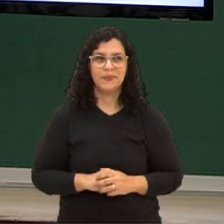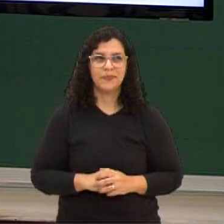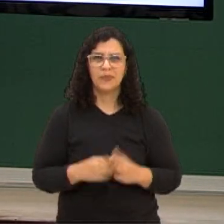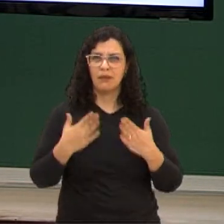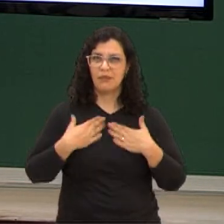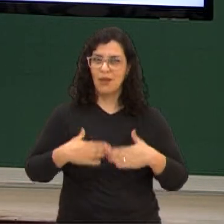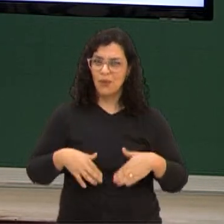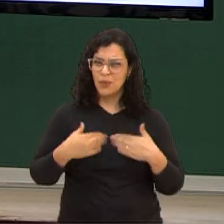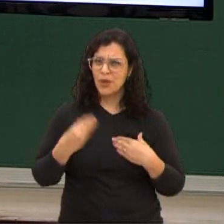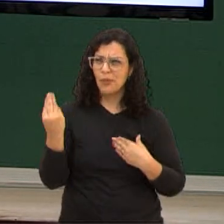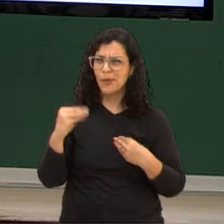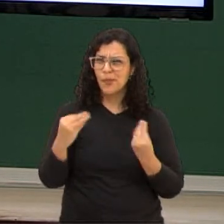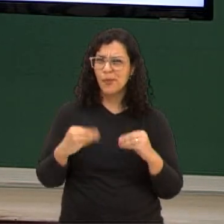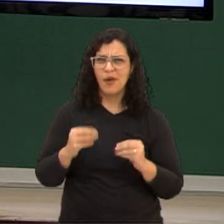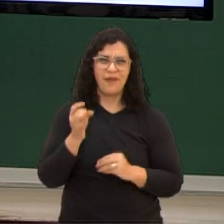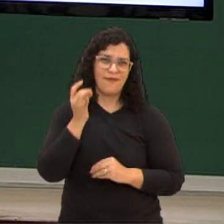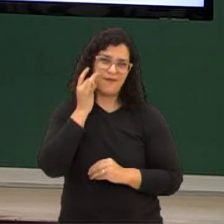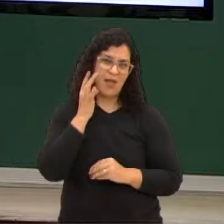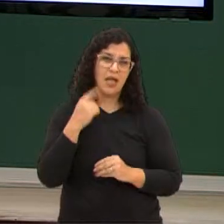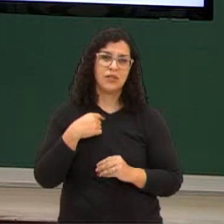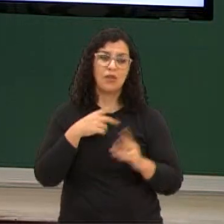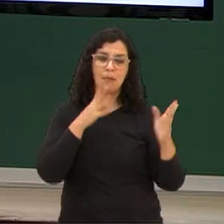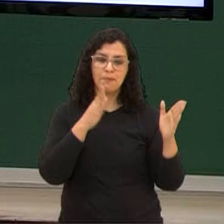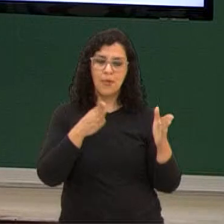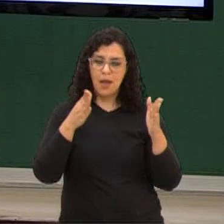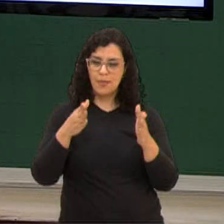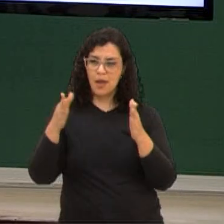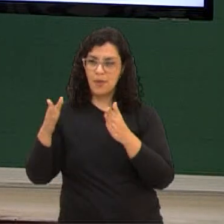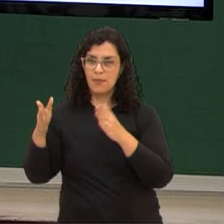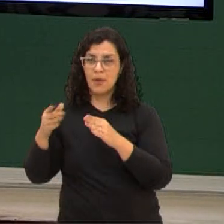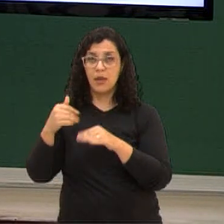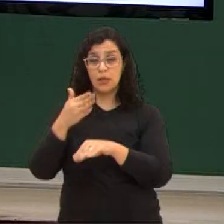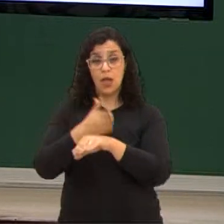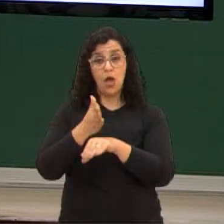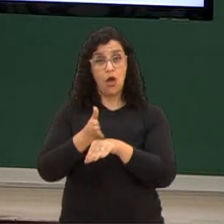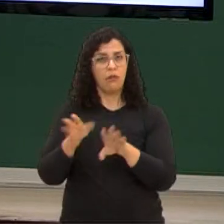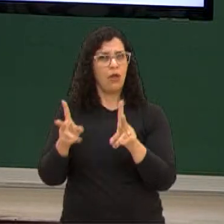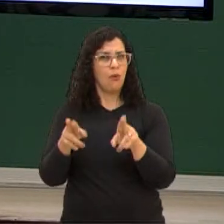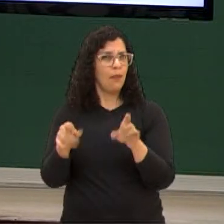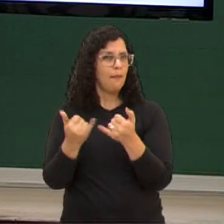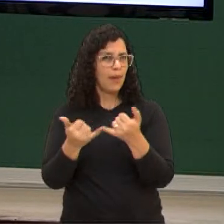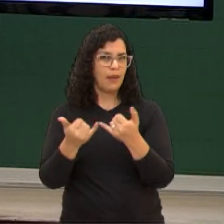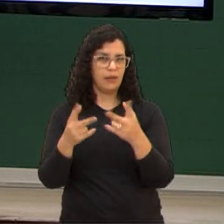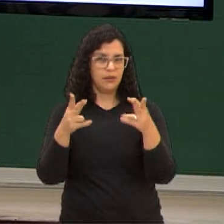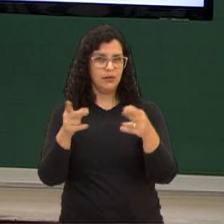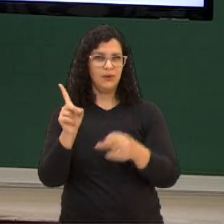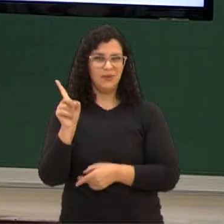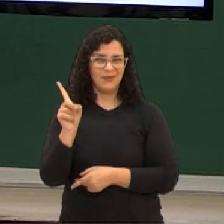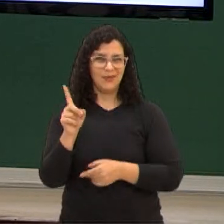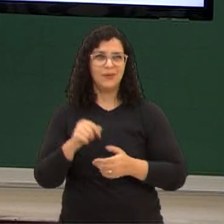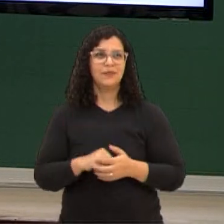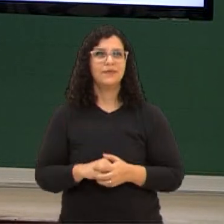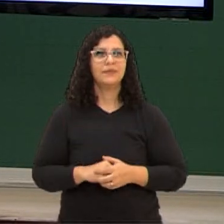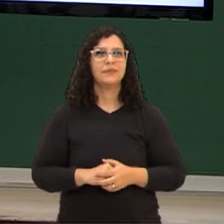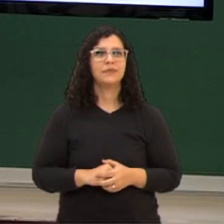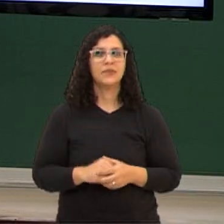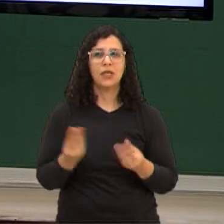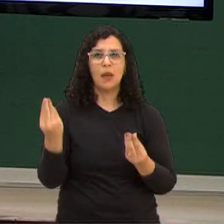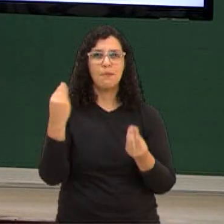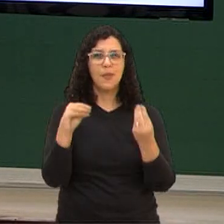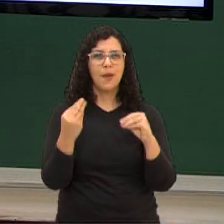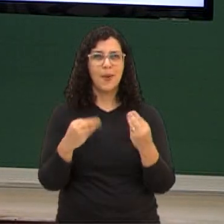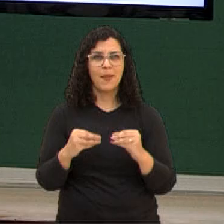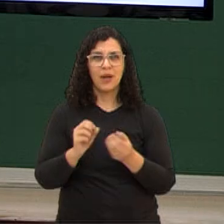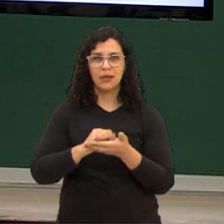Bem tranquilinho também, né, gente? A gente segue a ordem da nossa rotina também, que é praticamente a mesma, e completa